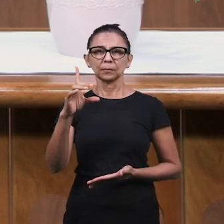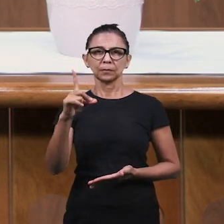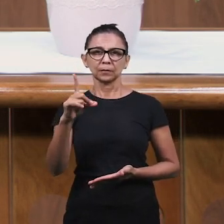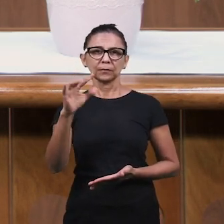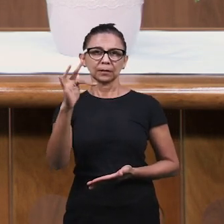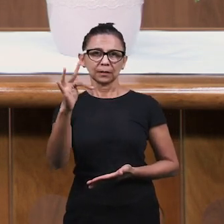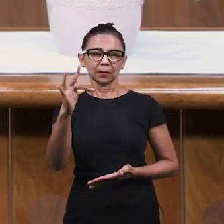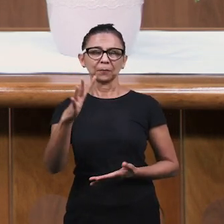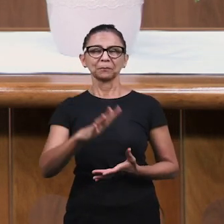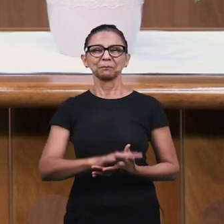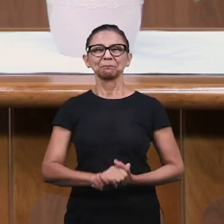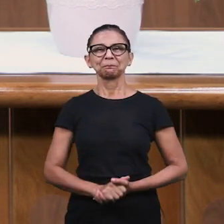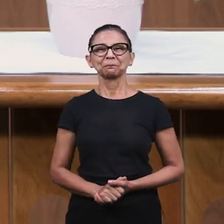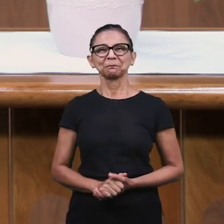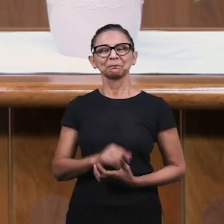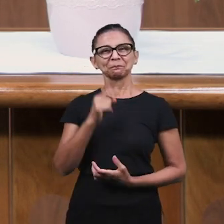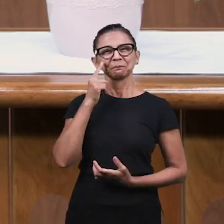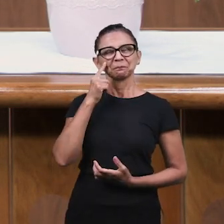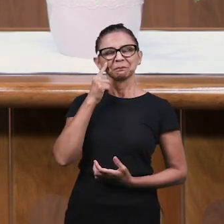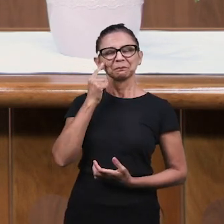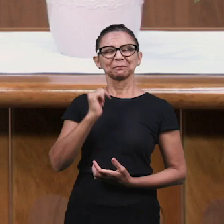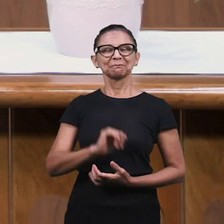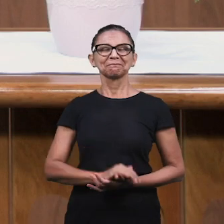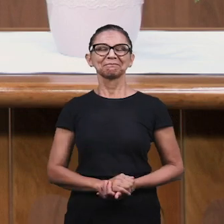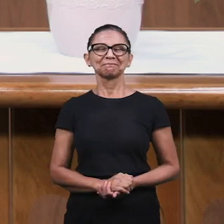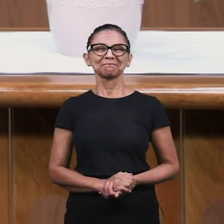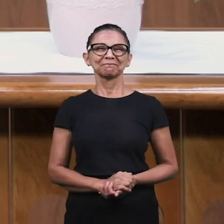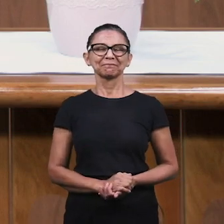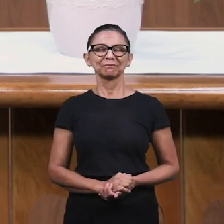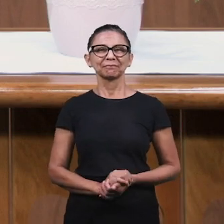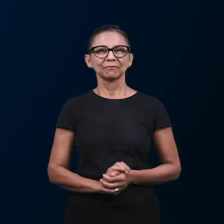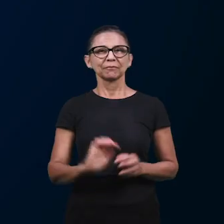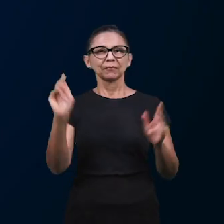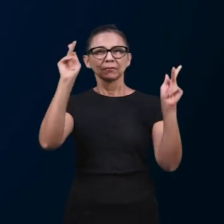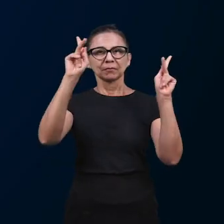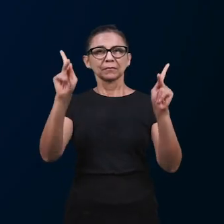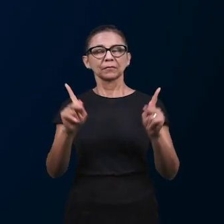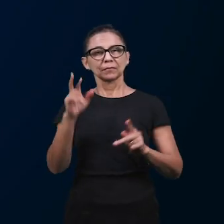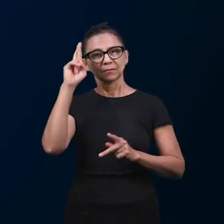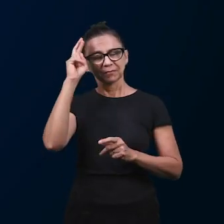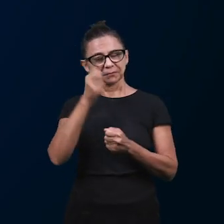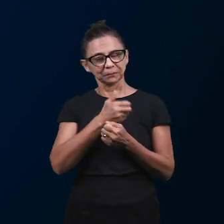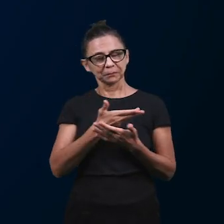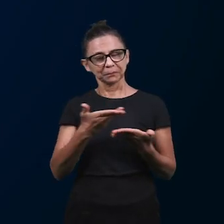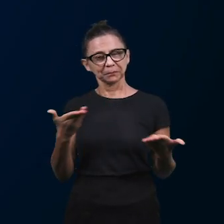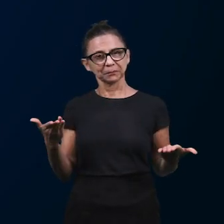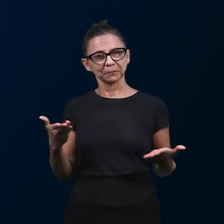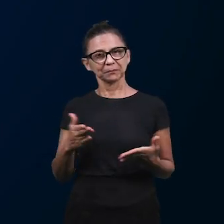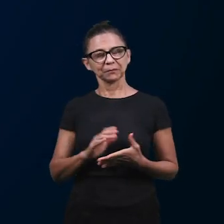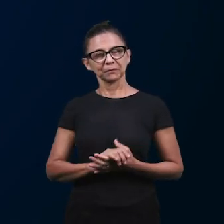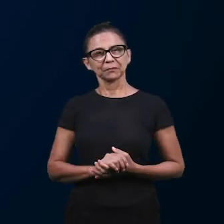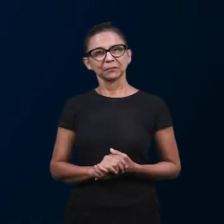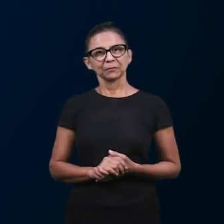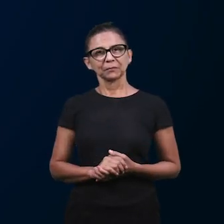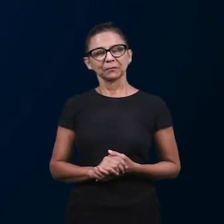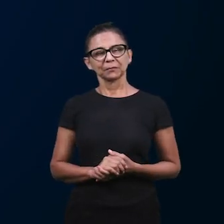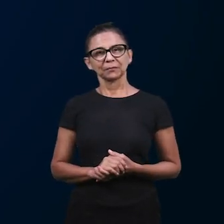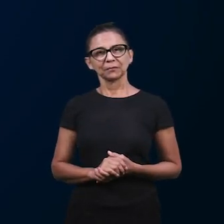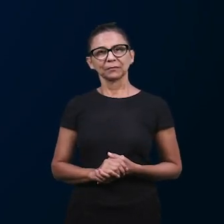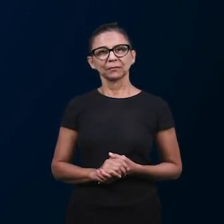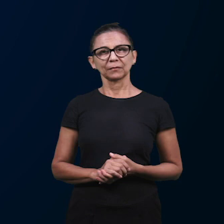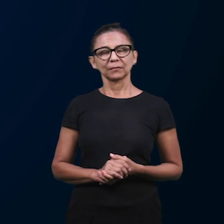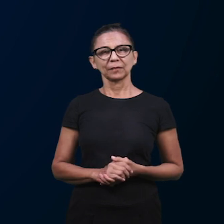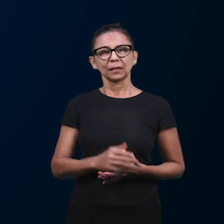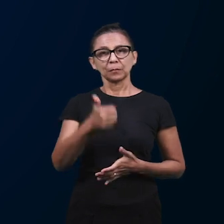Norte, Brasília. Vamos então assistir às participações dos nossos irmãos. Paz do Senhor, irmãos.